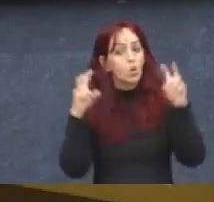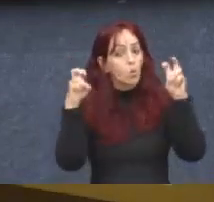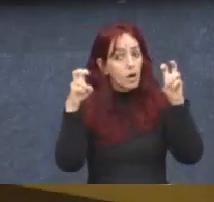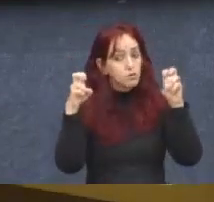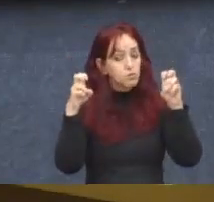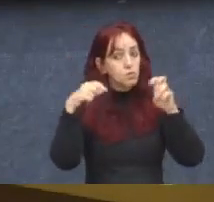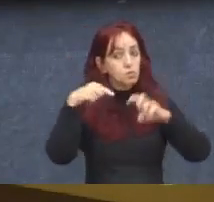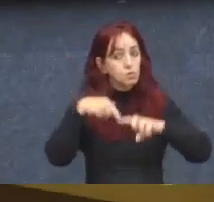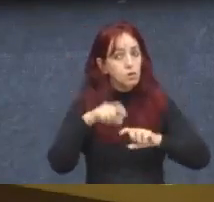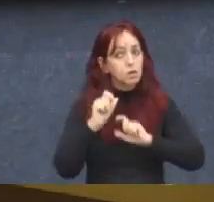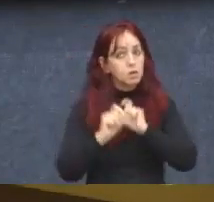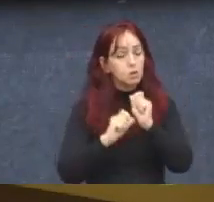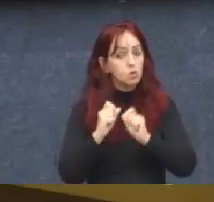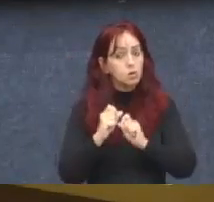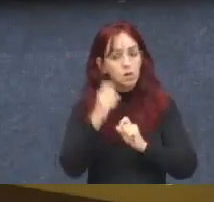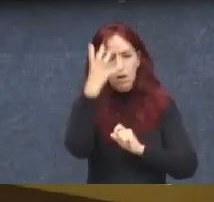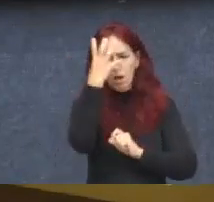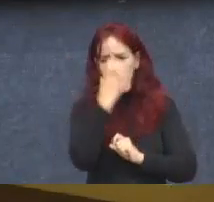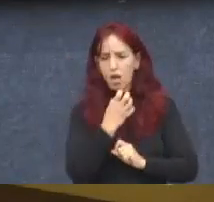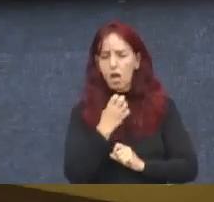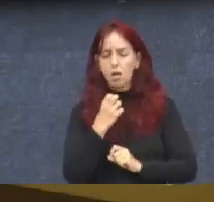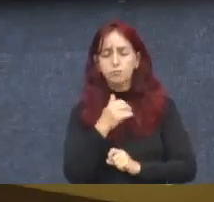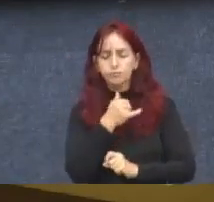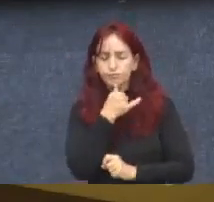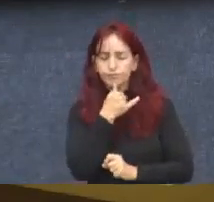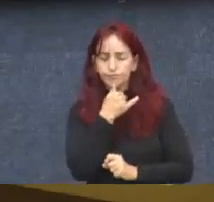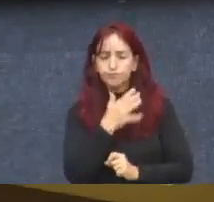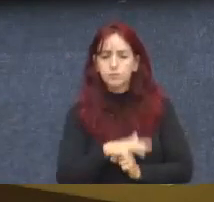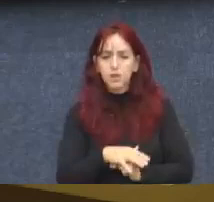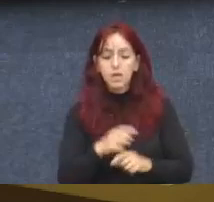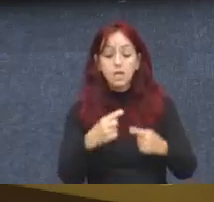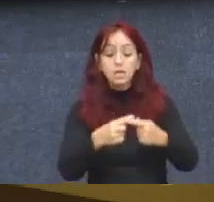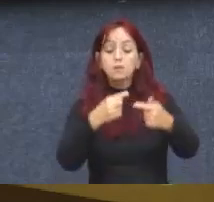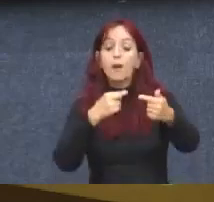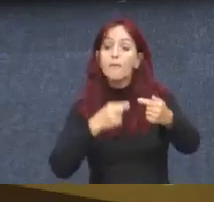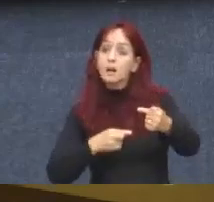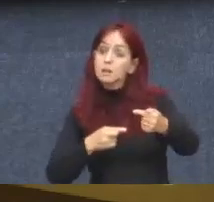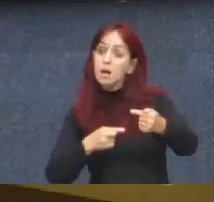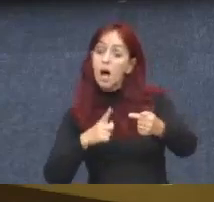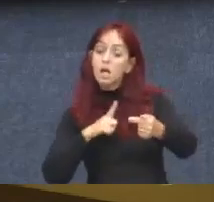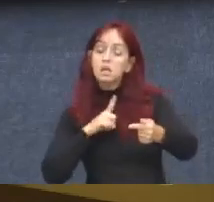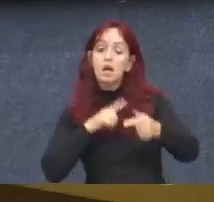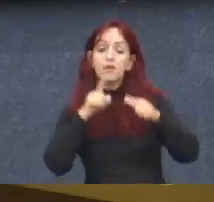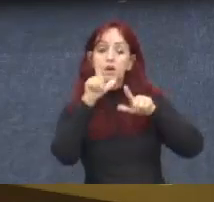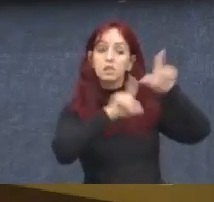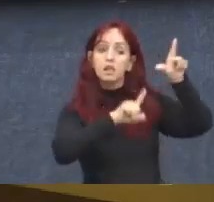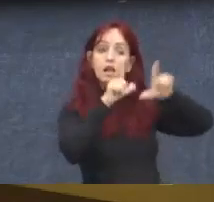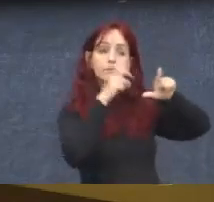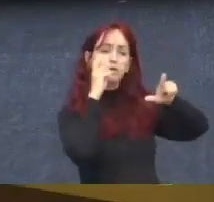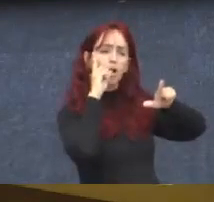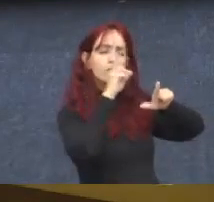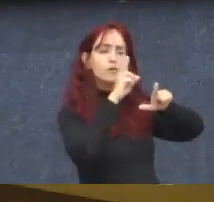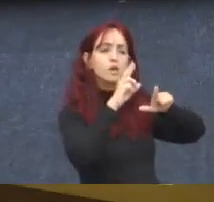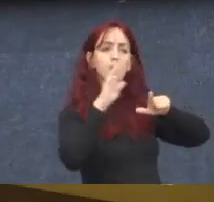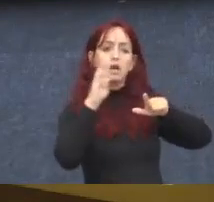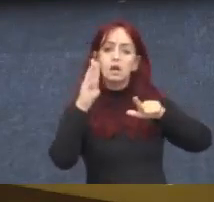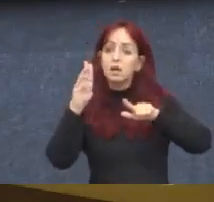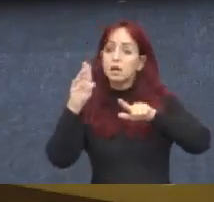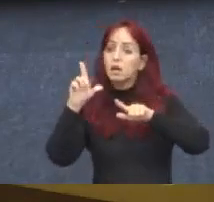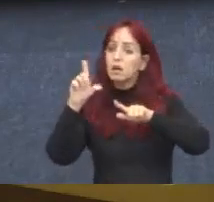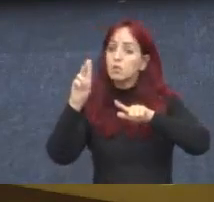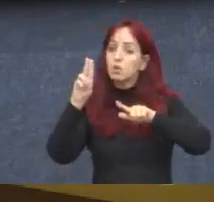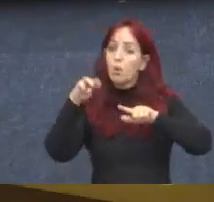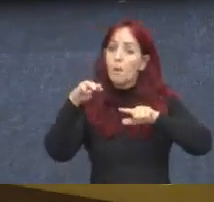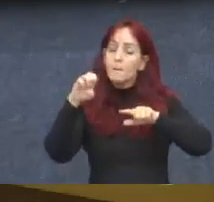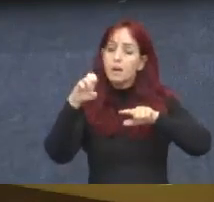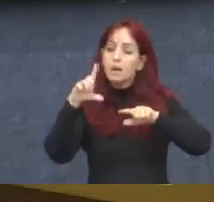Pinga Fogo, ele é um assunto muito sério e muito triste. Na semana passada, nós assistimos à tragédia de Blumenau, em que